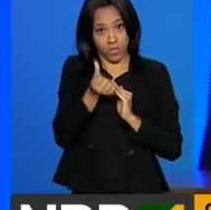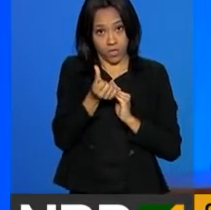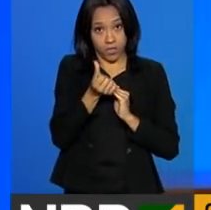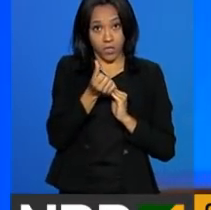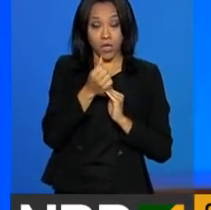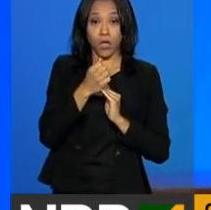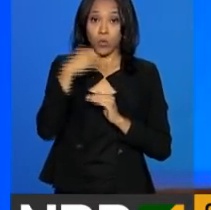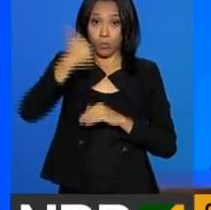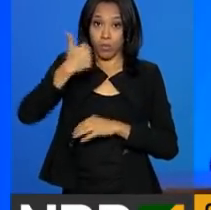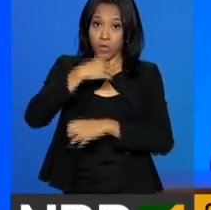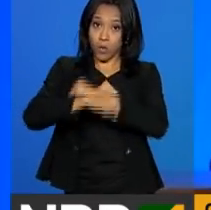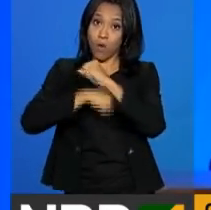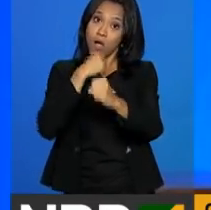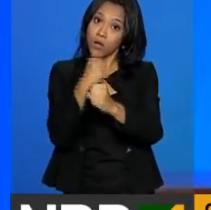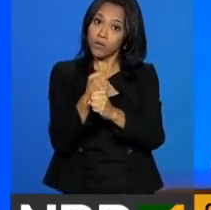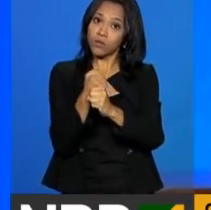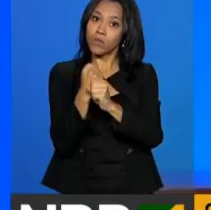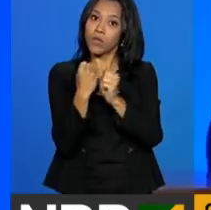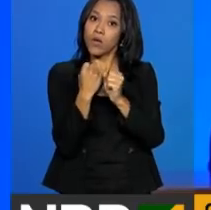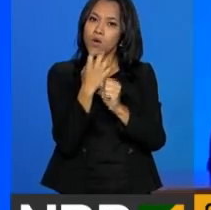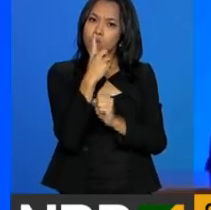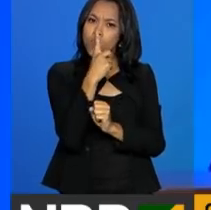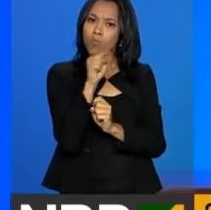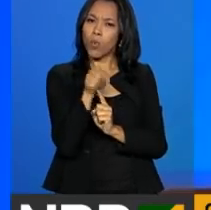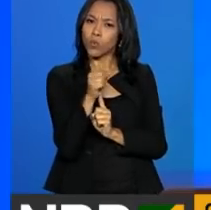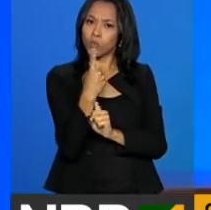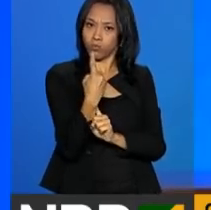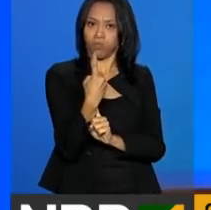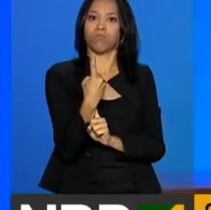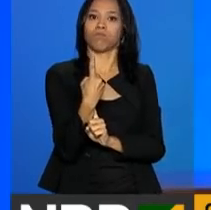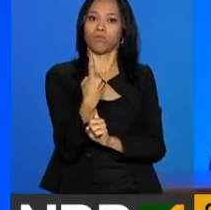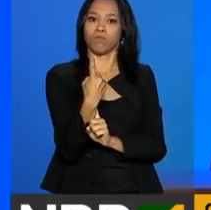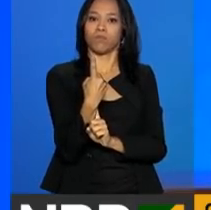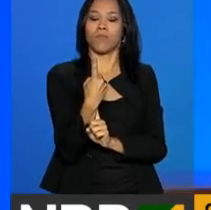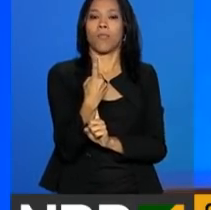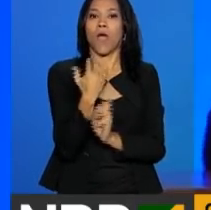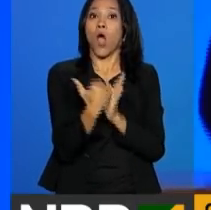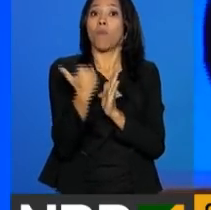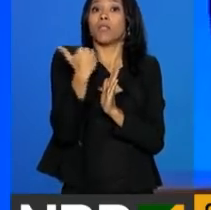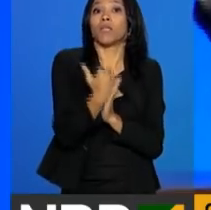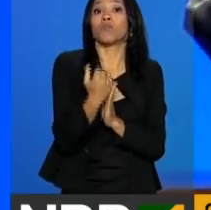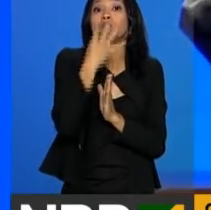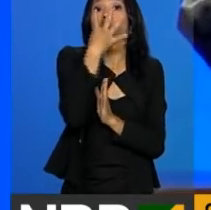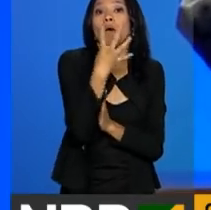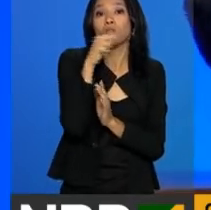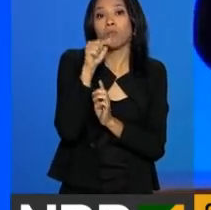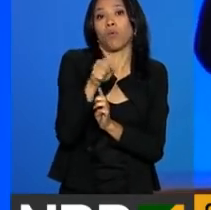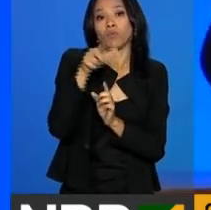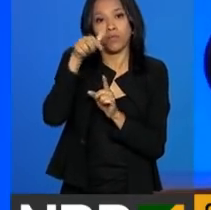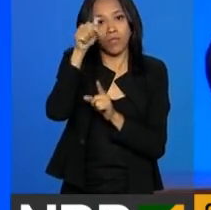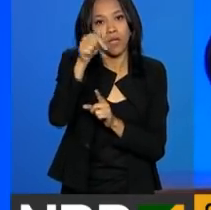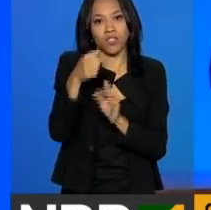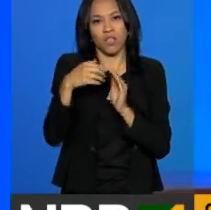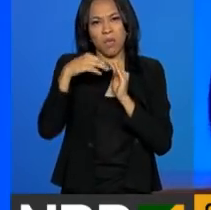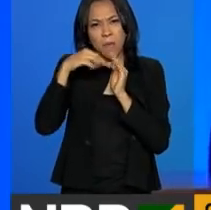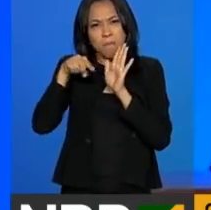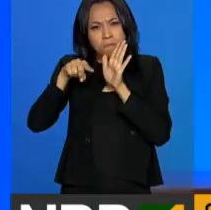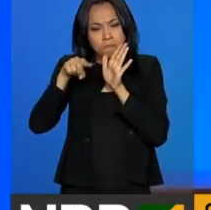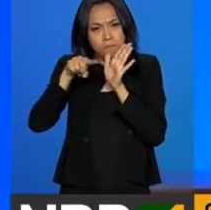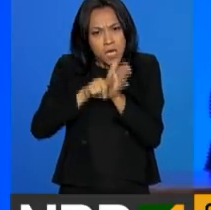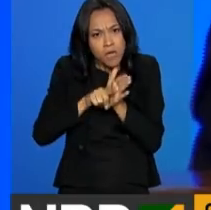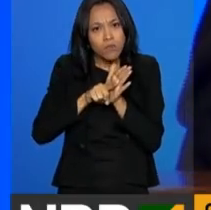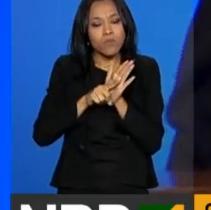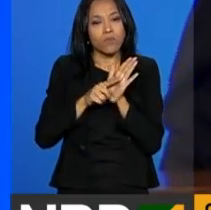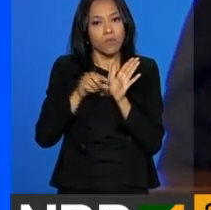primeiro ano passou a 1 por cento um ponto ou seja nós aumentamos 4.7 nós saímos de - 3.6